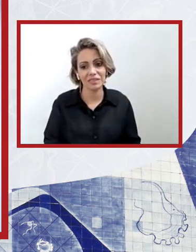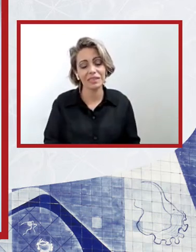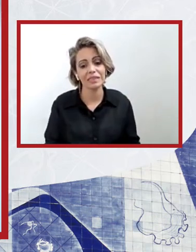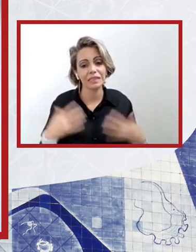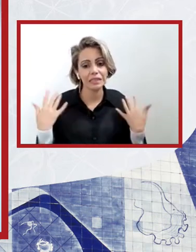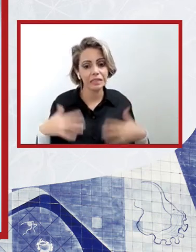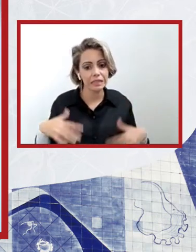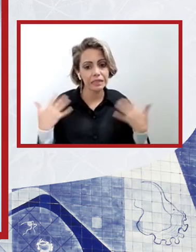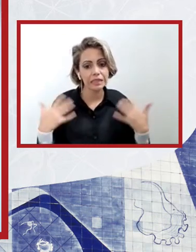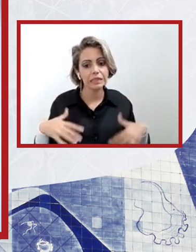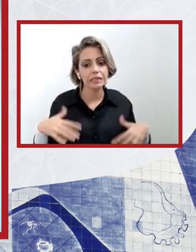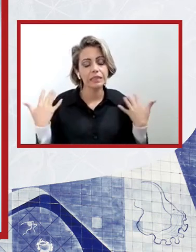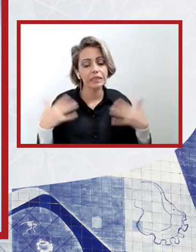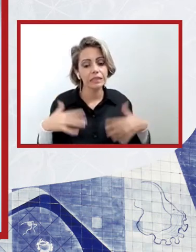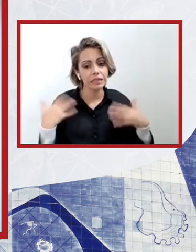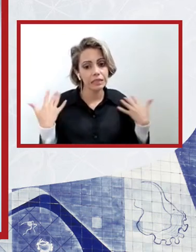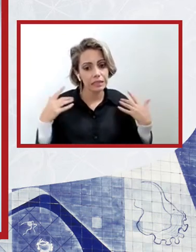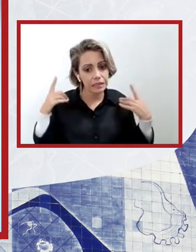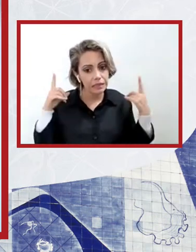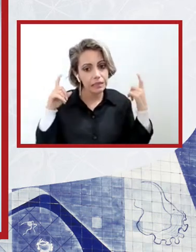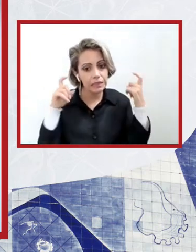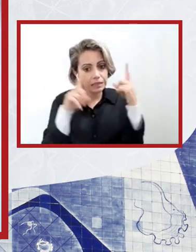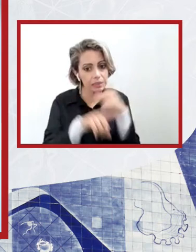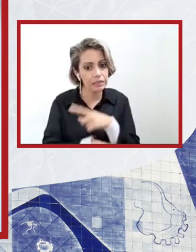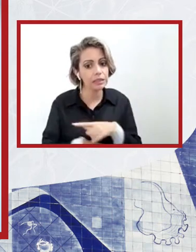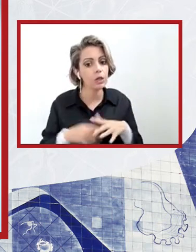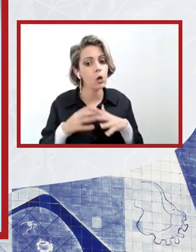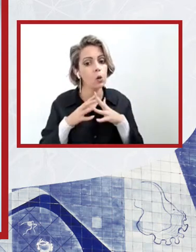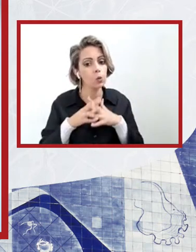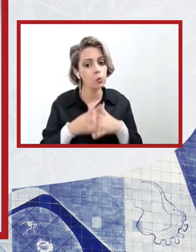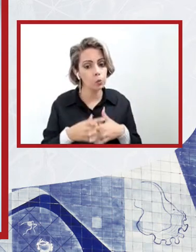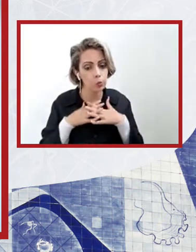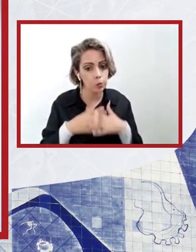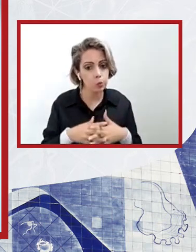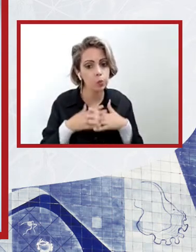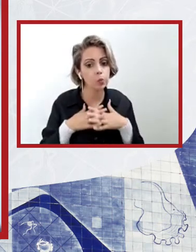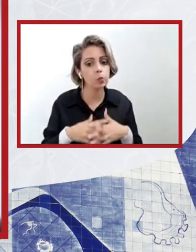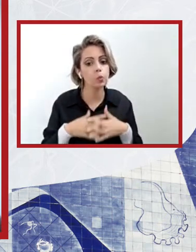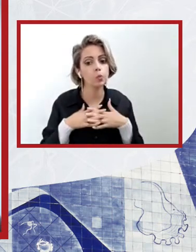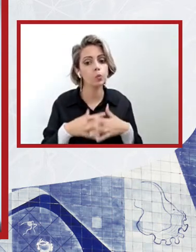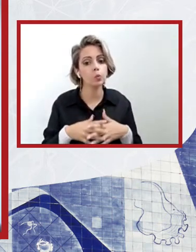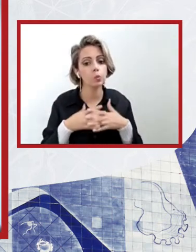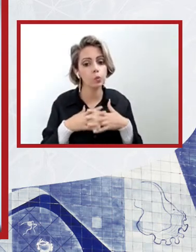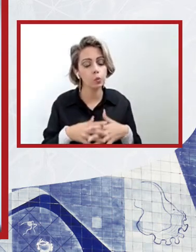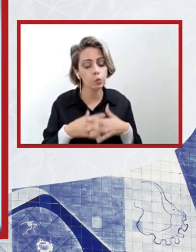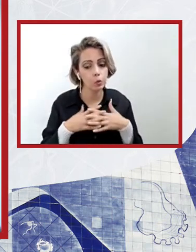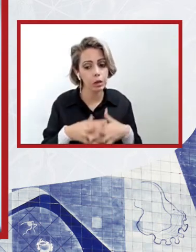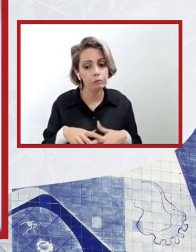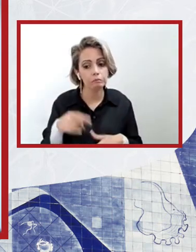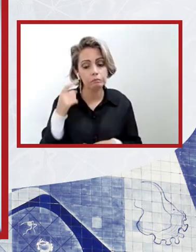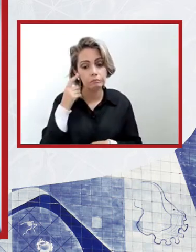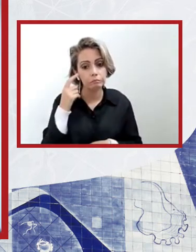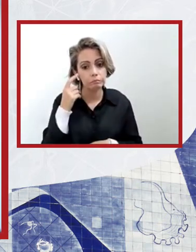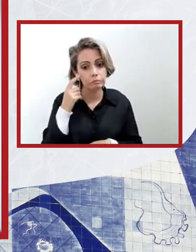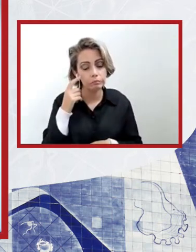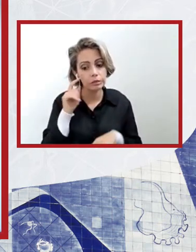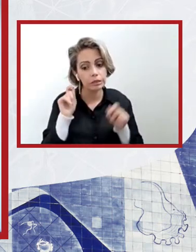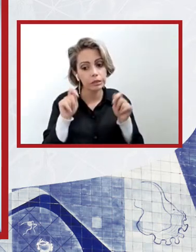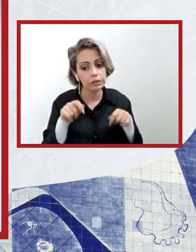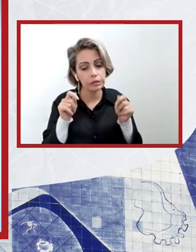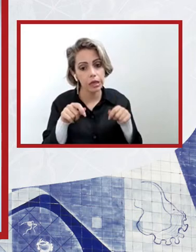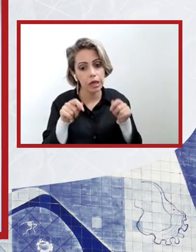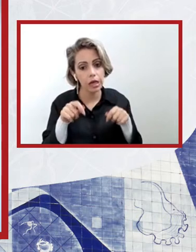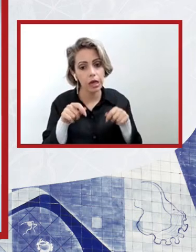situação bem complicada quando ele pensa que vai acessar